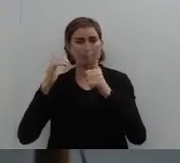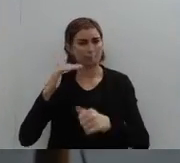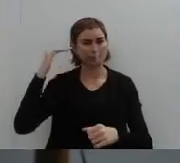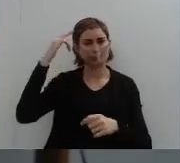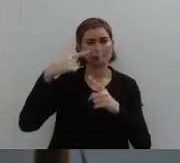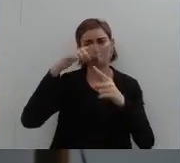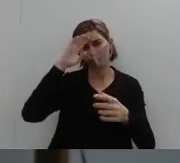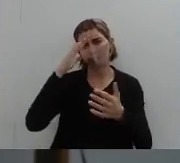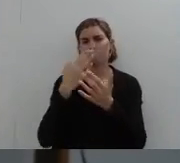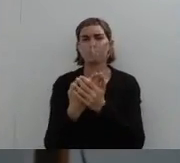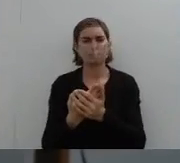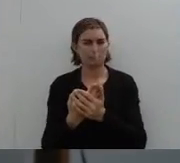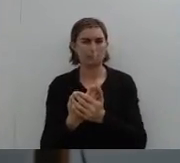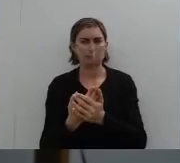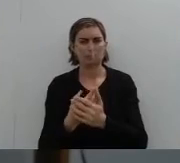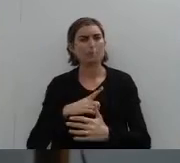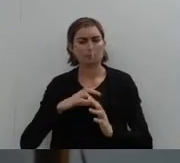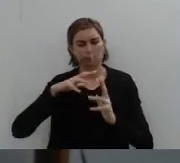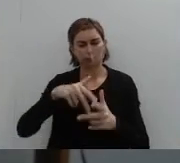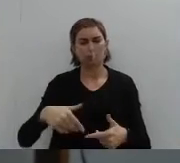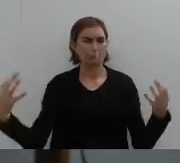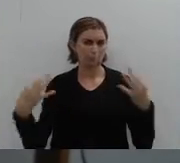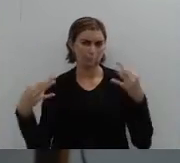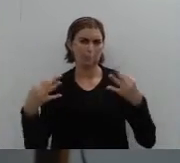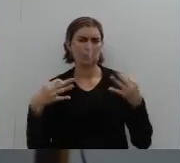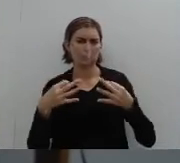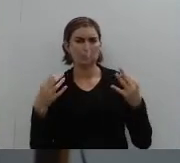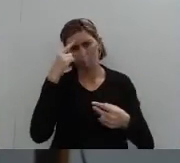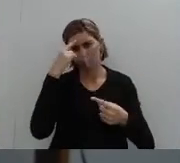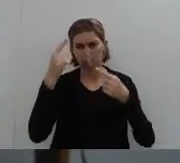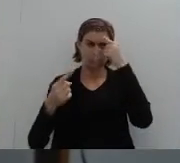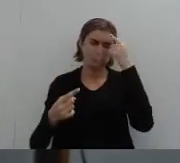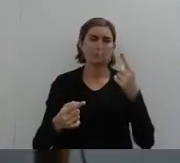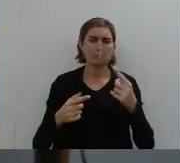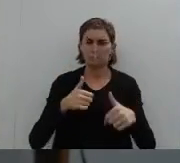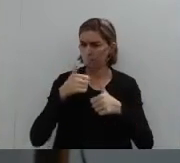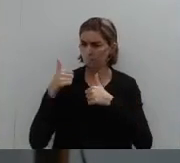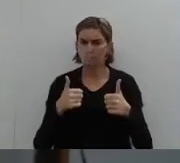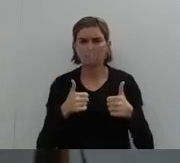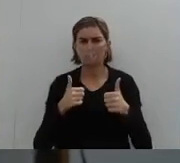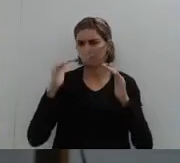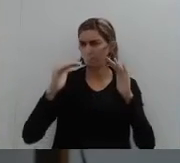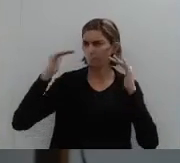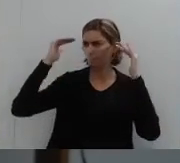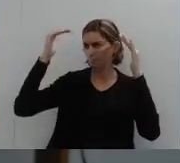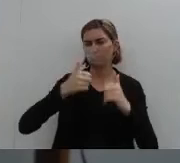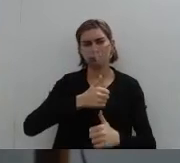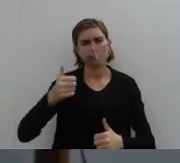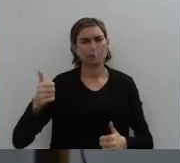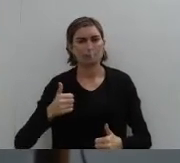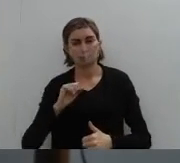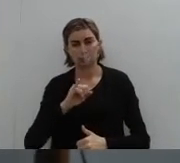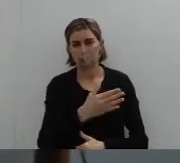ele acreditava que existia no mundo perfeito, no mundo das ideias, o bem, o sumo bem.